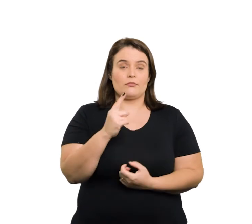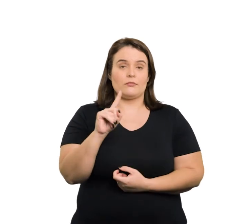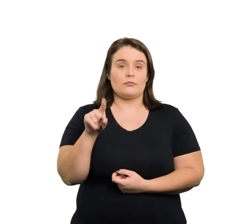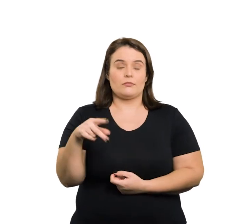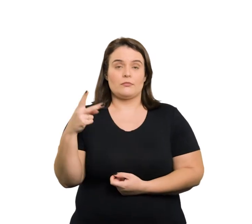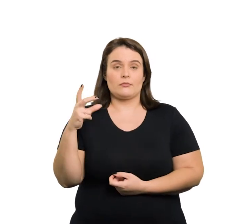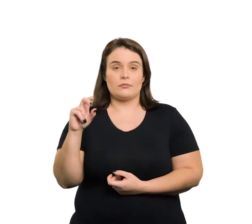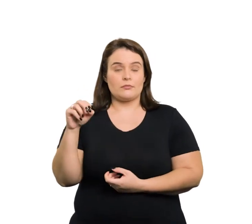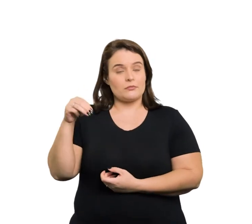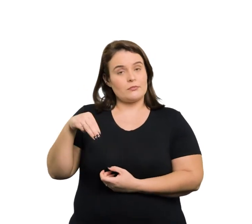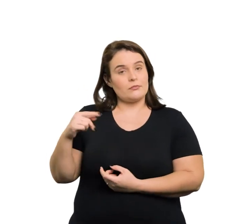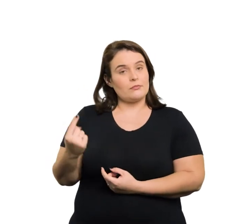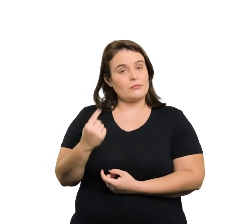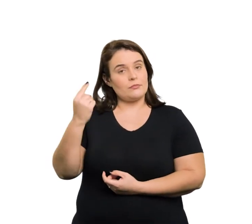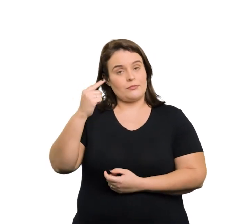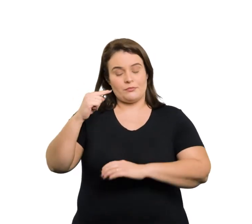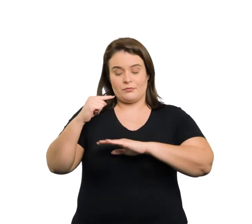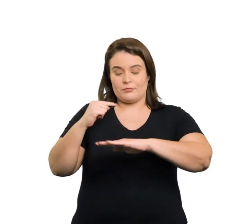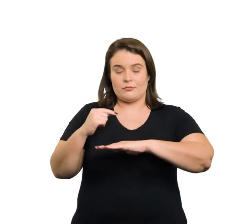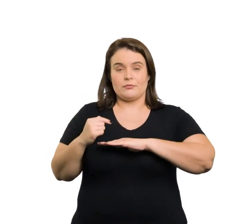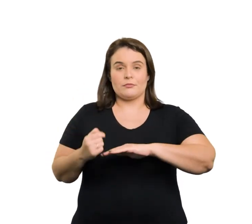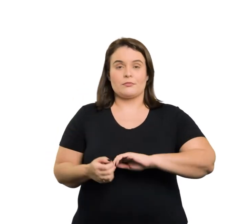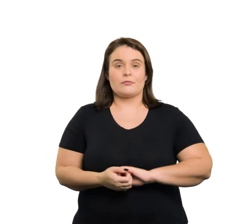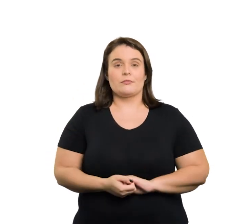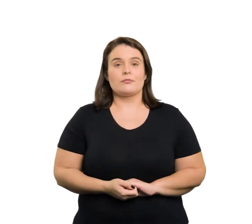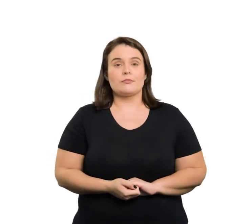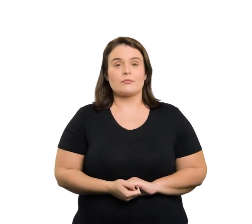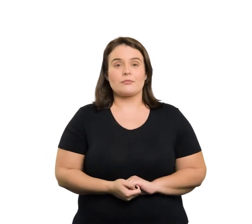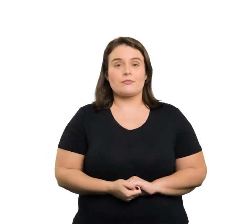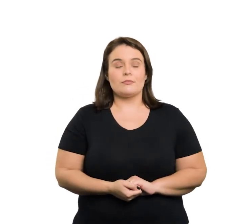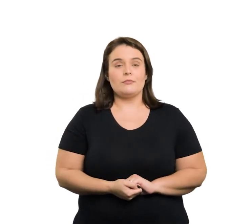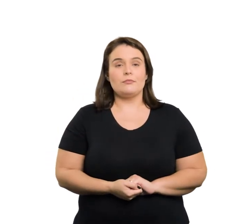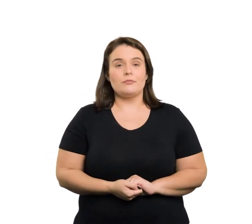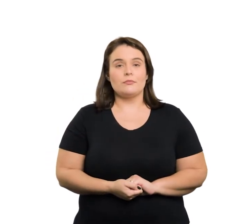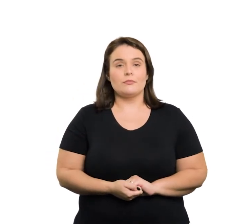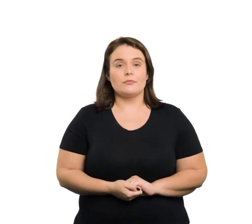0,80 metro e 1,20 metro de altura do piso.